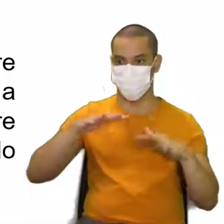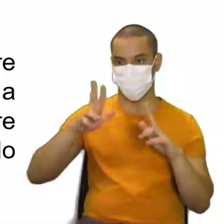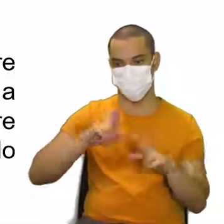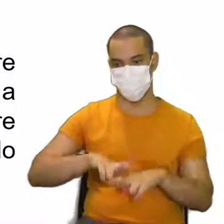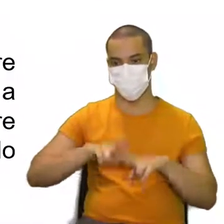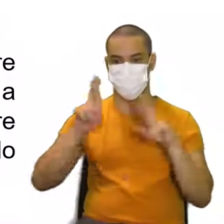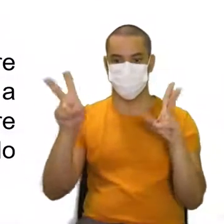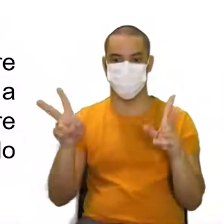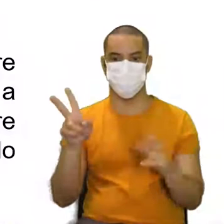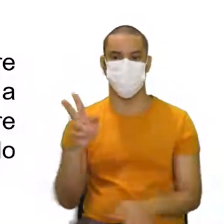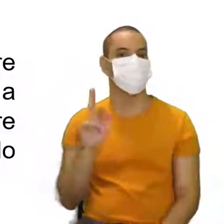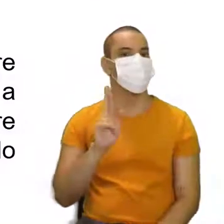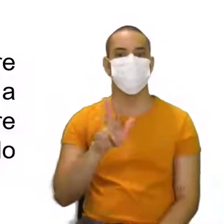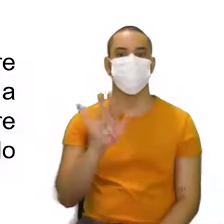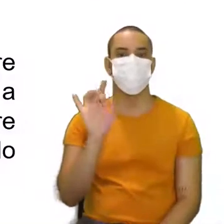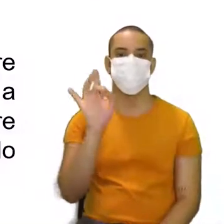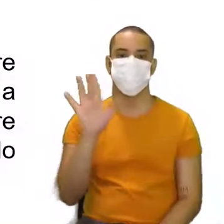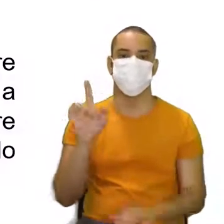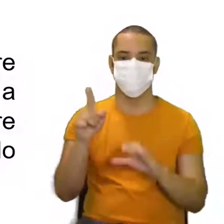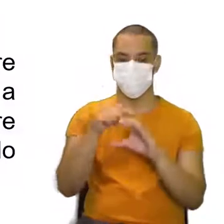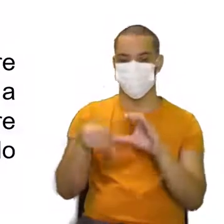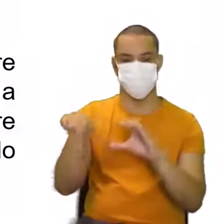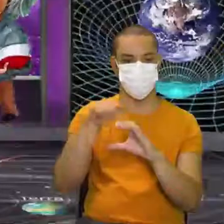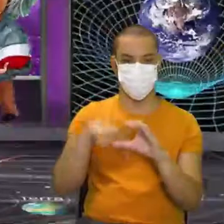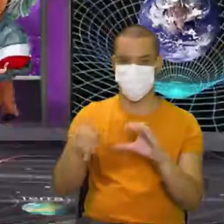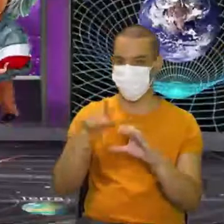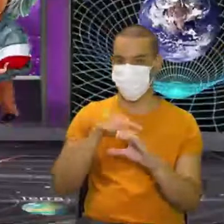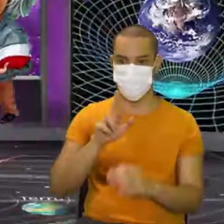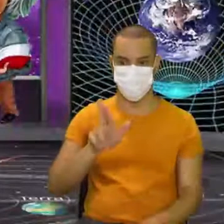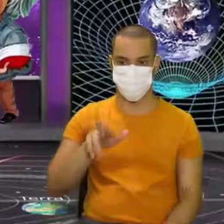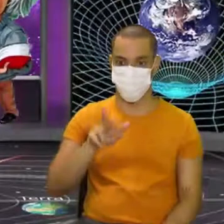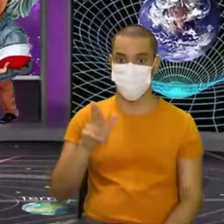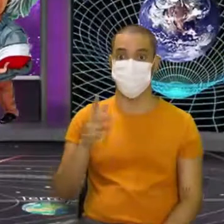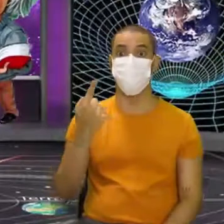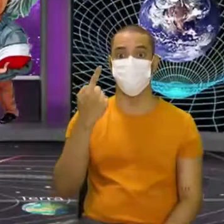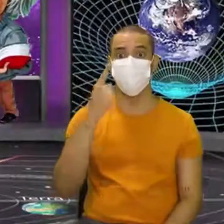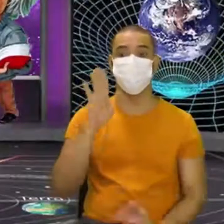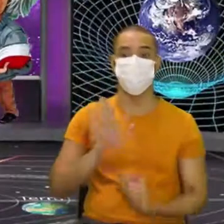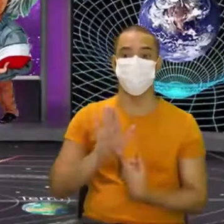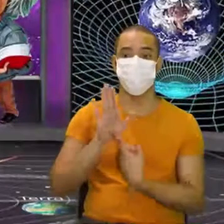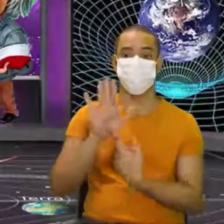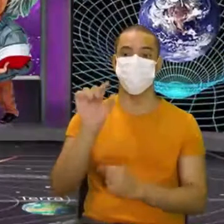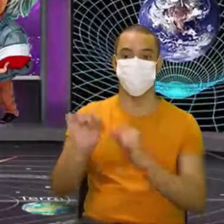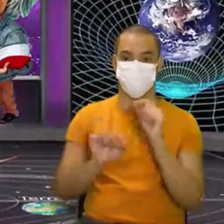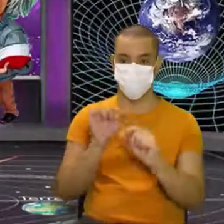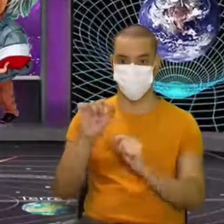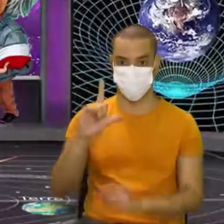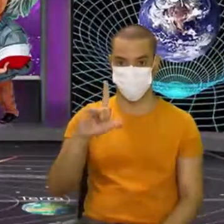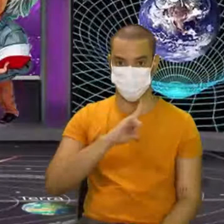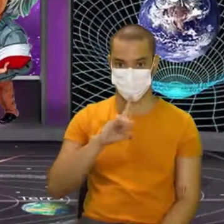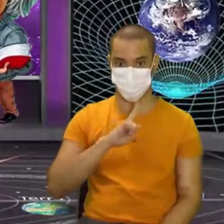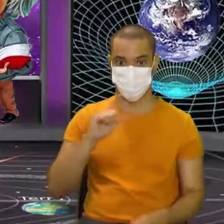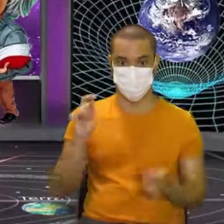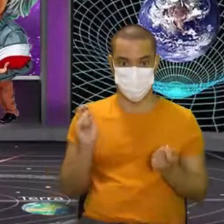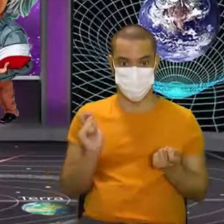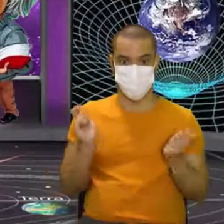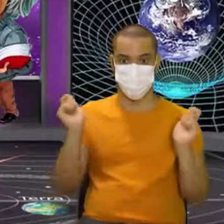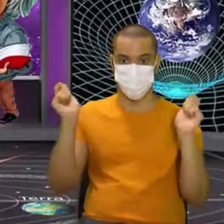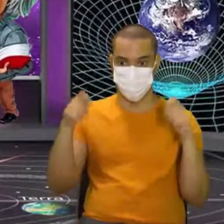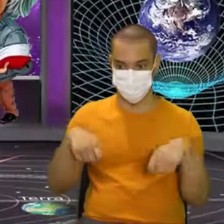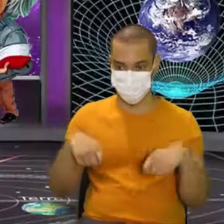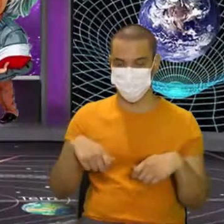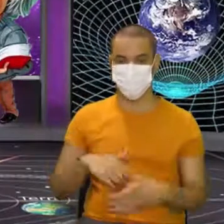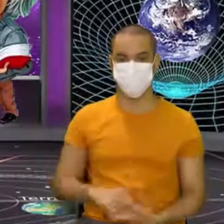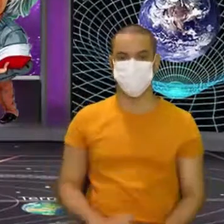diferenciado não é só circular Então pessoal olha só o que que nós estamos mostrando é que tem essa possibilidade